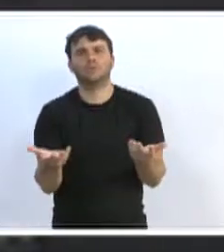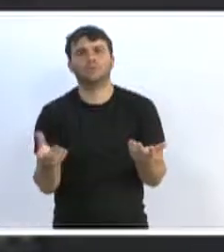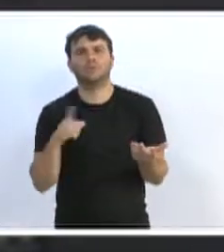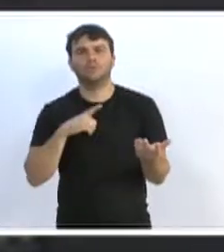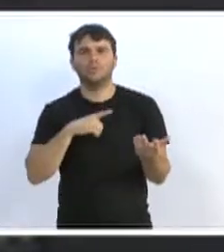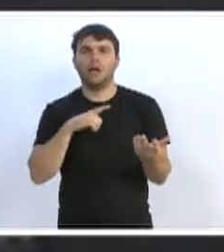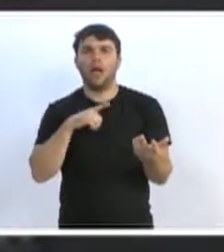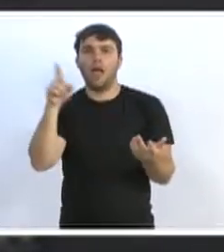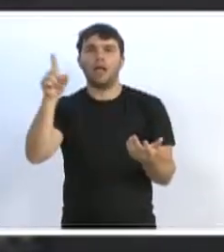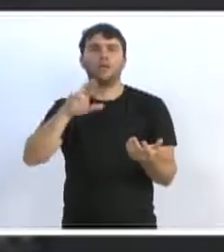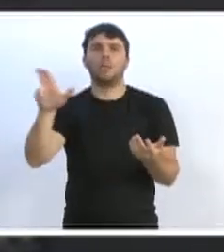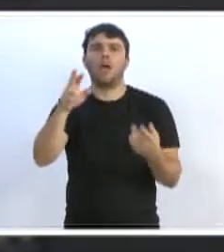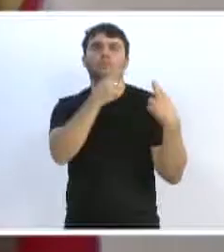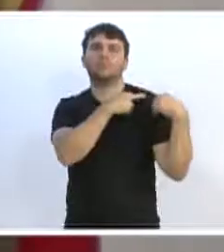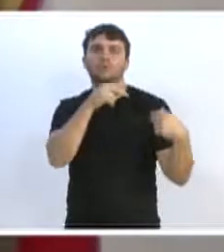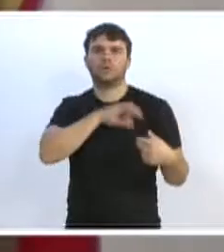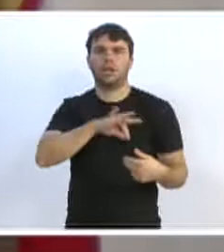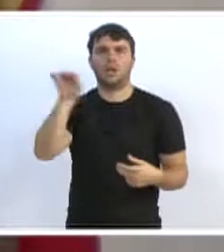salário que eles têm.